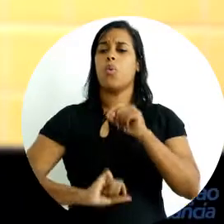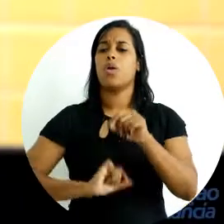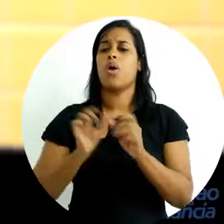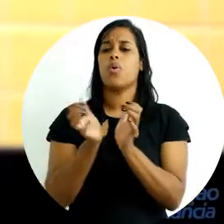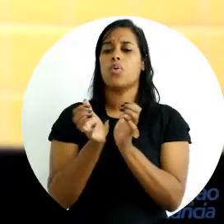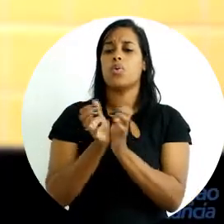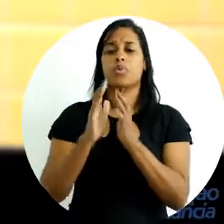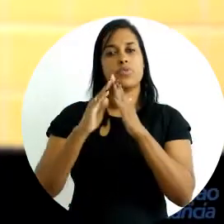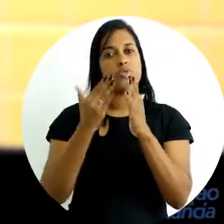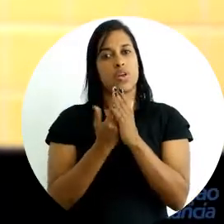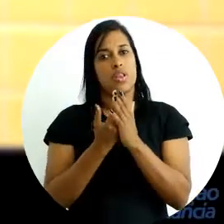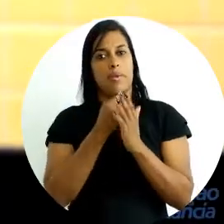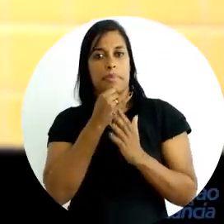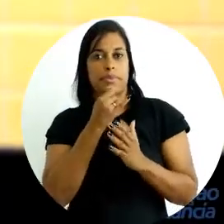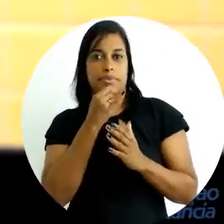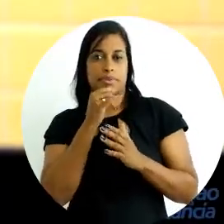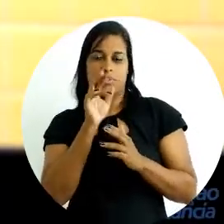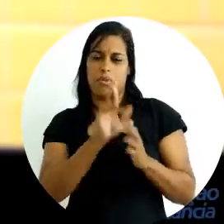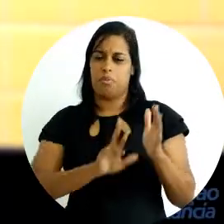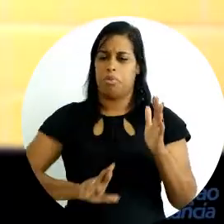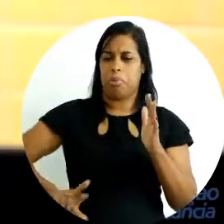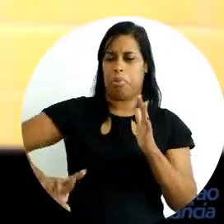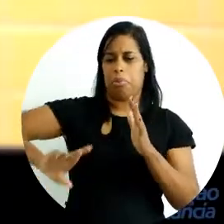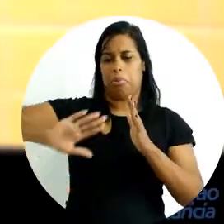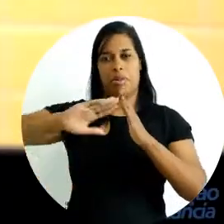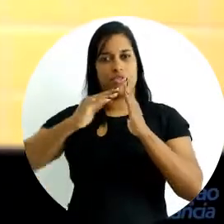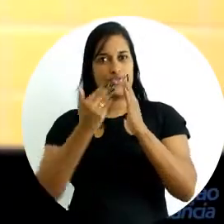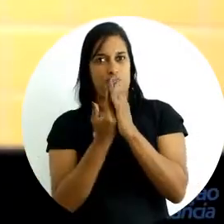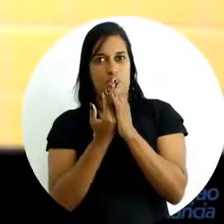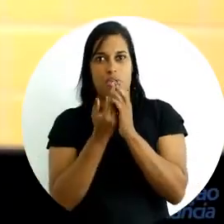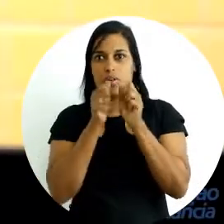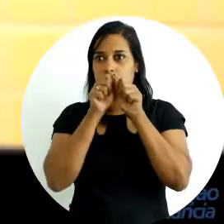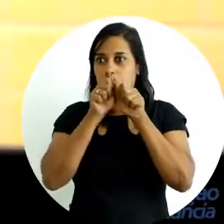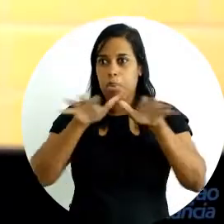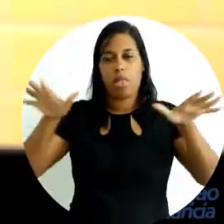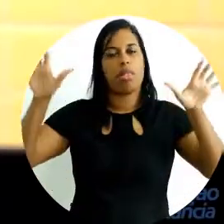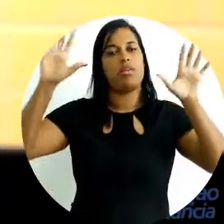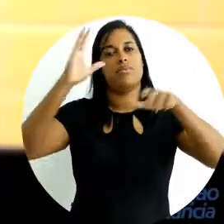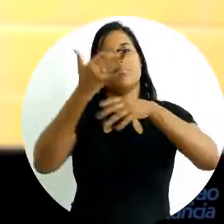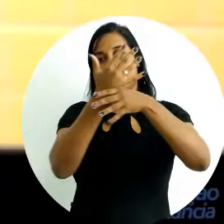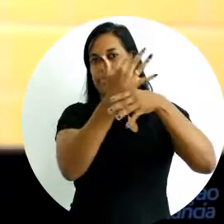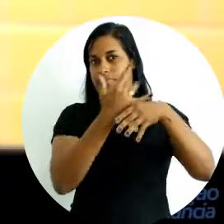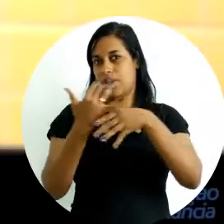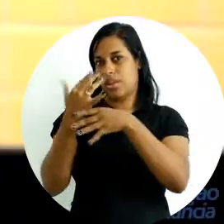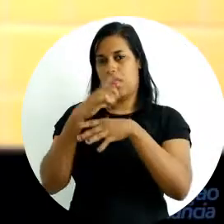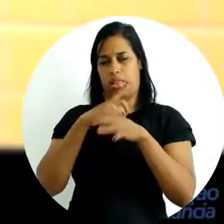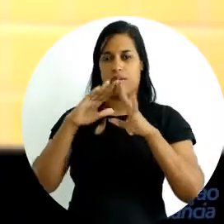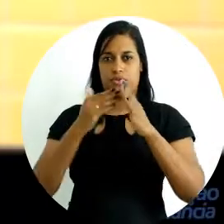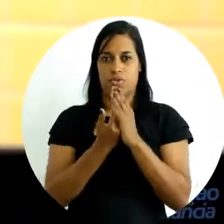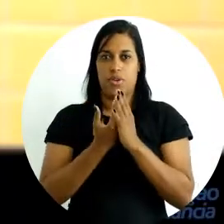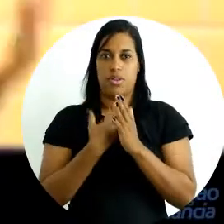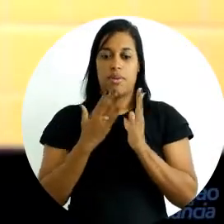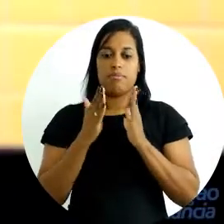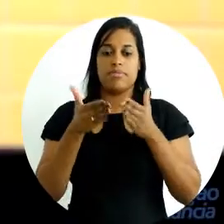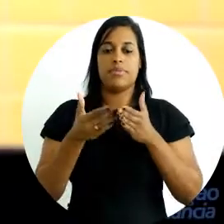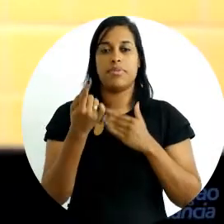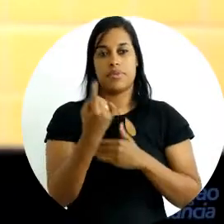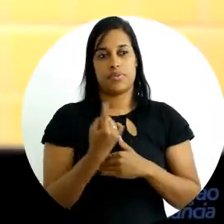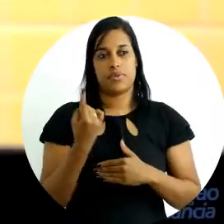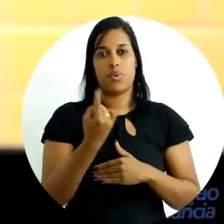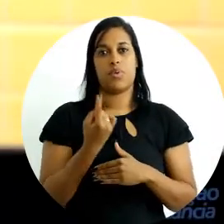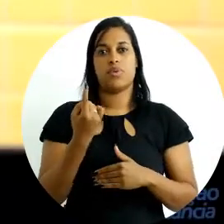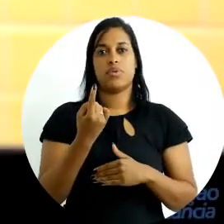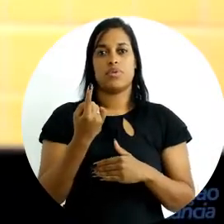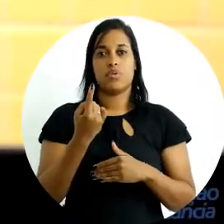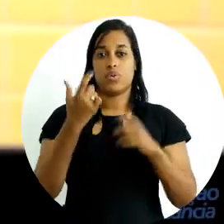escolar? Era simples. Pegava-se as várias escolas que estavam espalhadas pelas cidades, nos vilarejos, e as concentrava